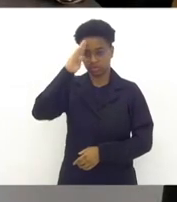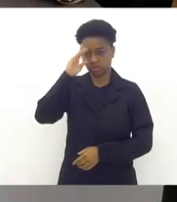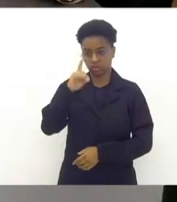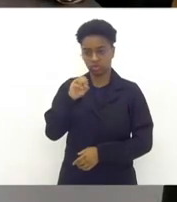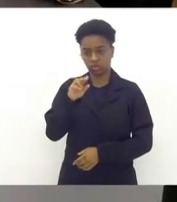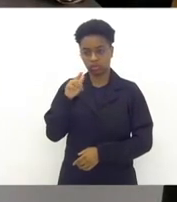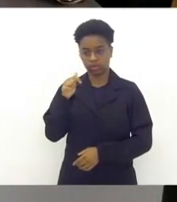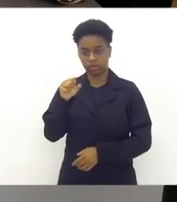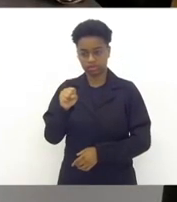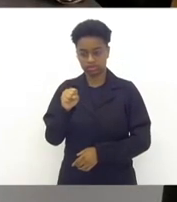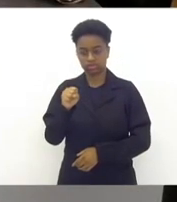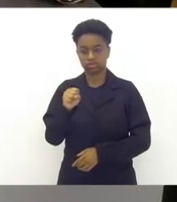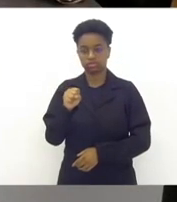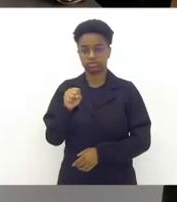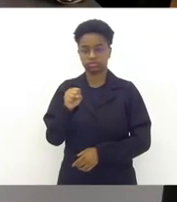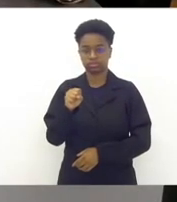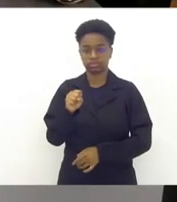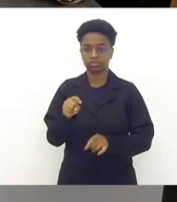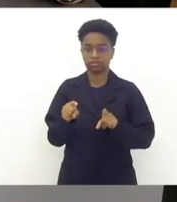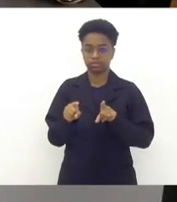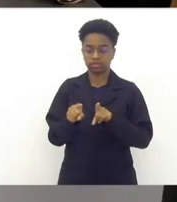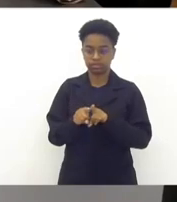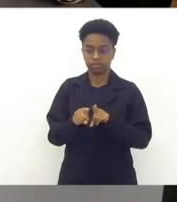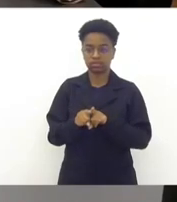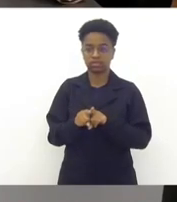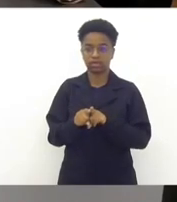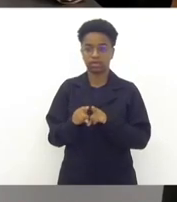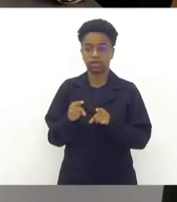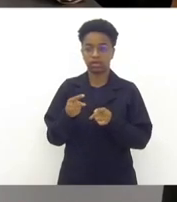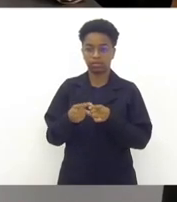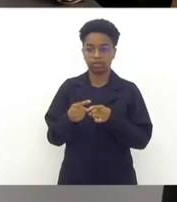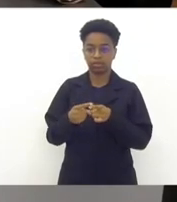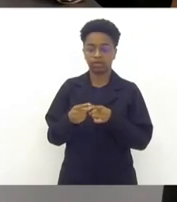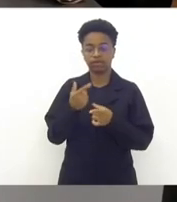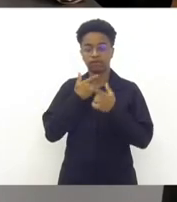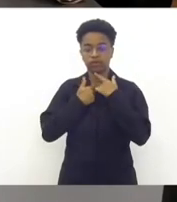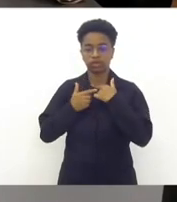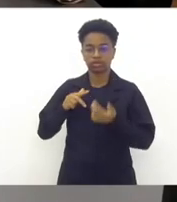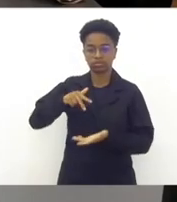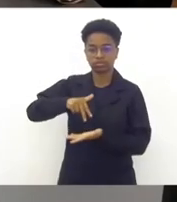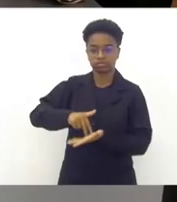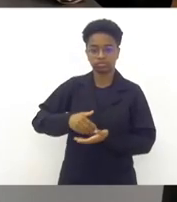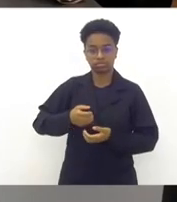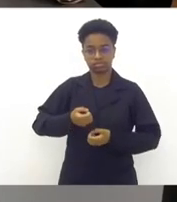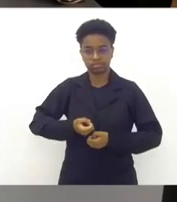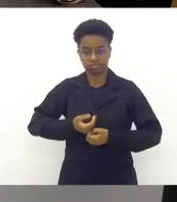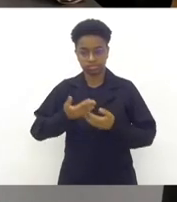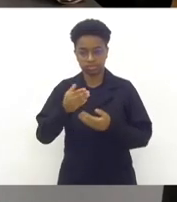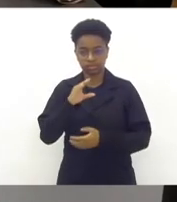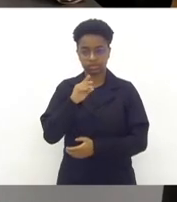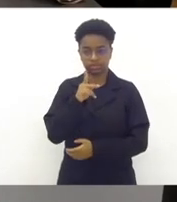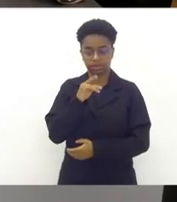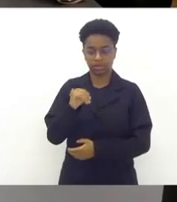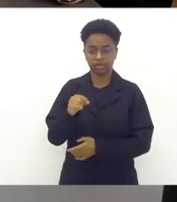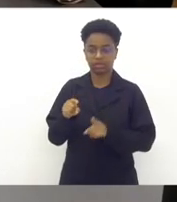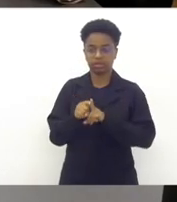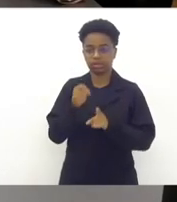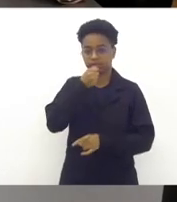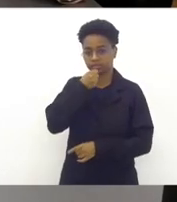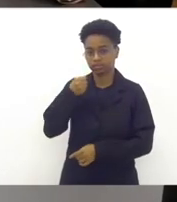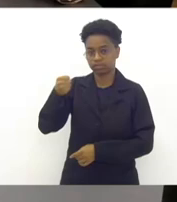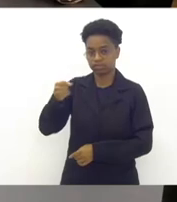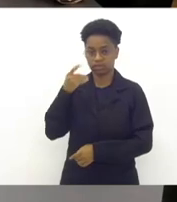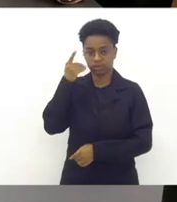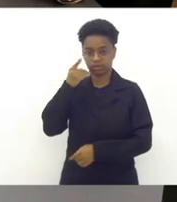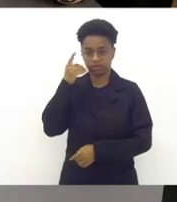de Oliveira, né, por também poder dar o seu relato aqui a esta CPI, e passo a palavra para a